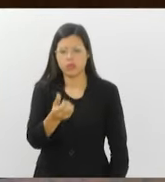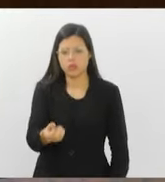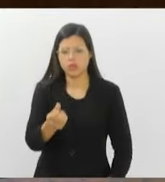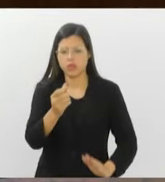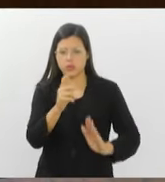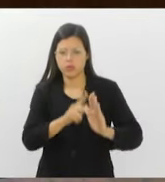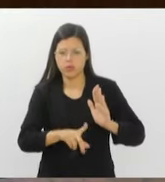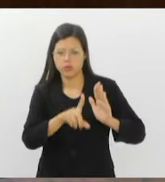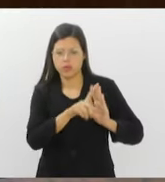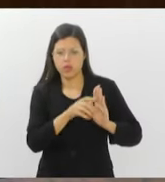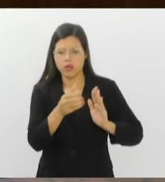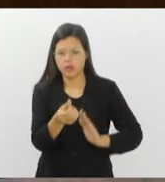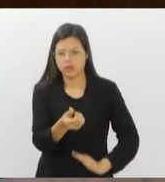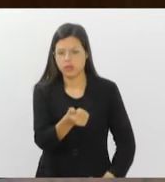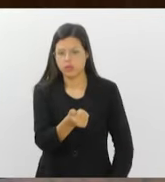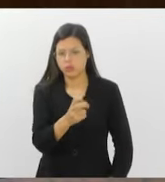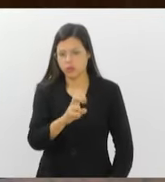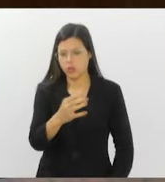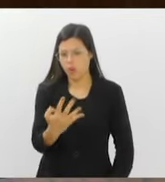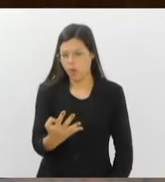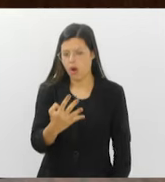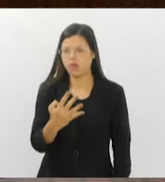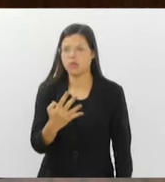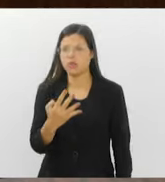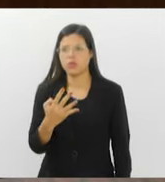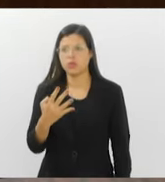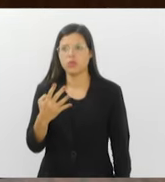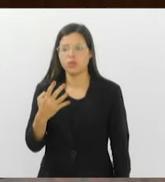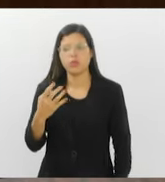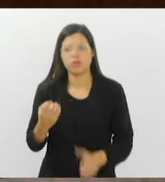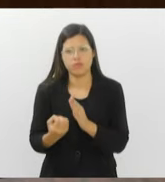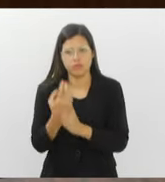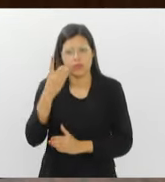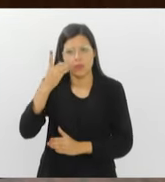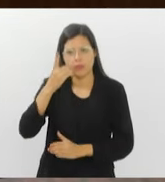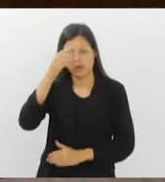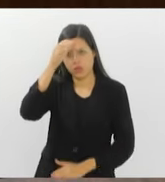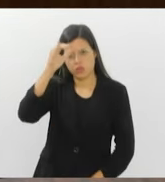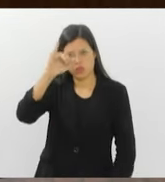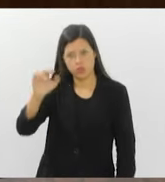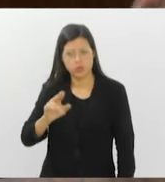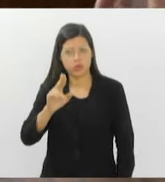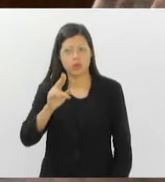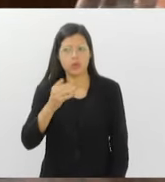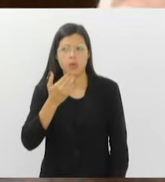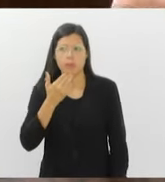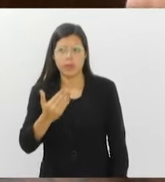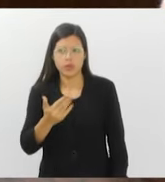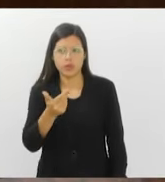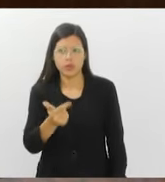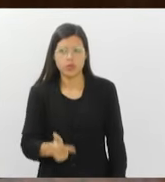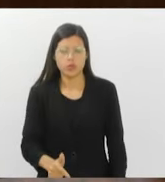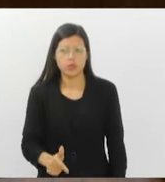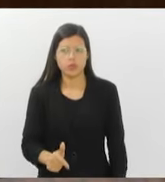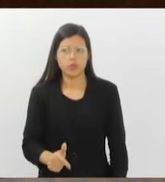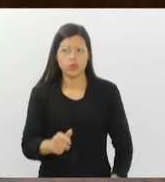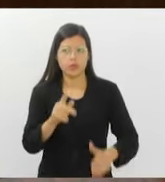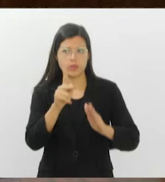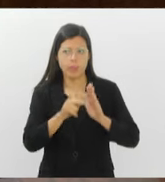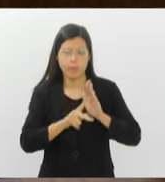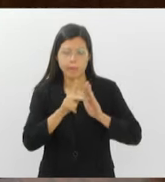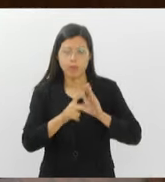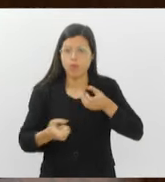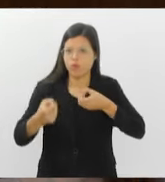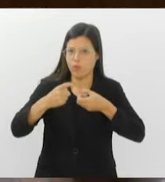número 6.154, de autoria da deputada Tia Ju, para pedir, para remeter novamente esse projeto à CCJ